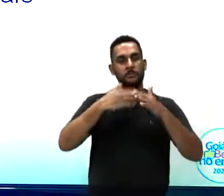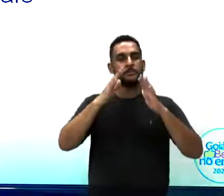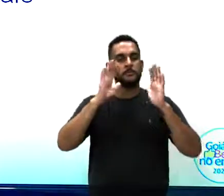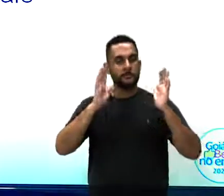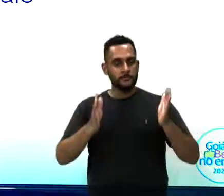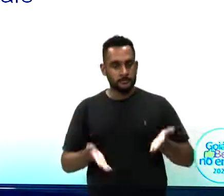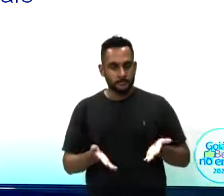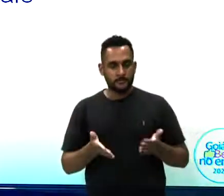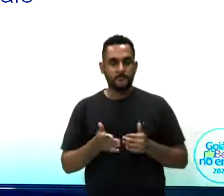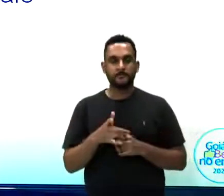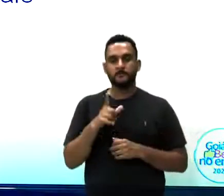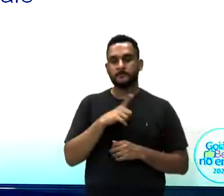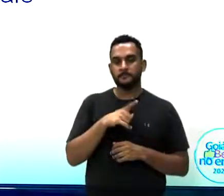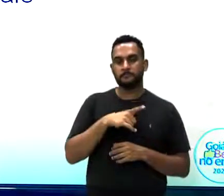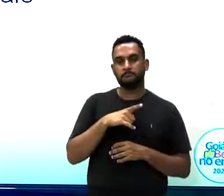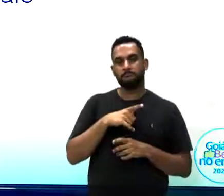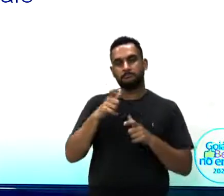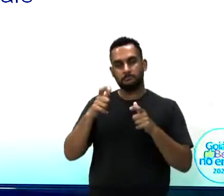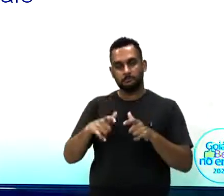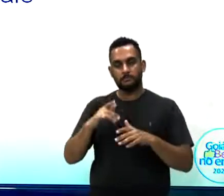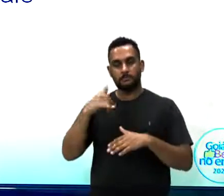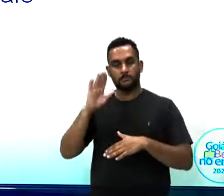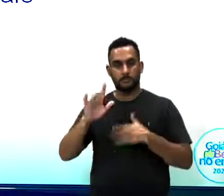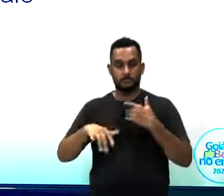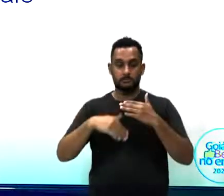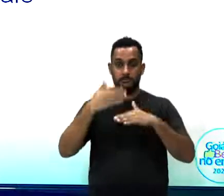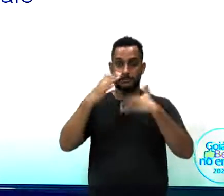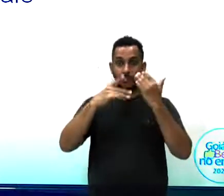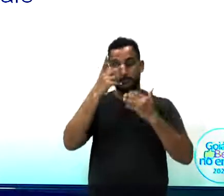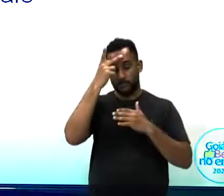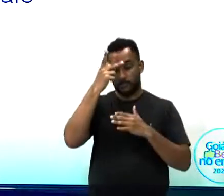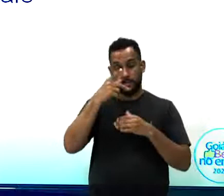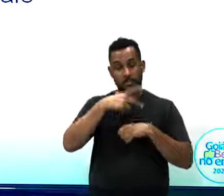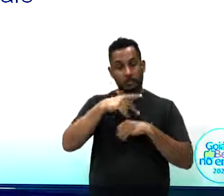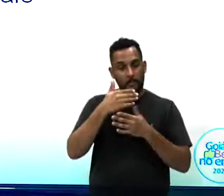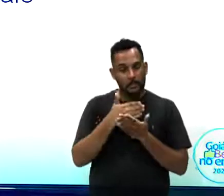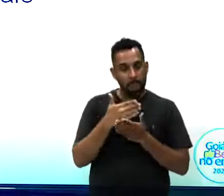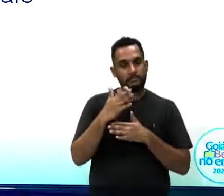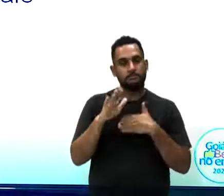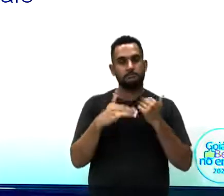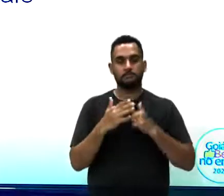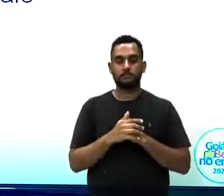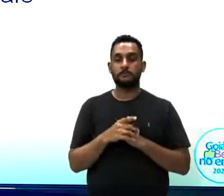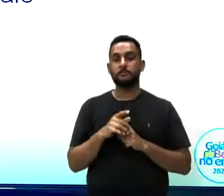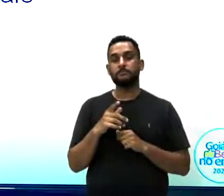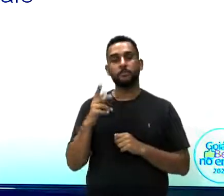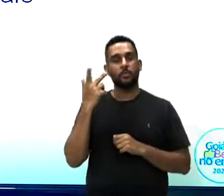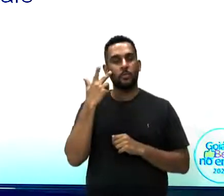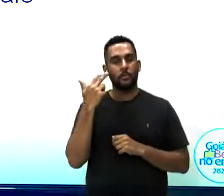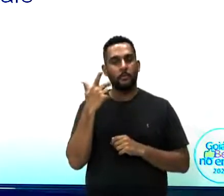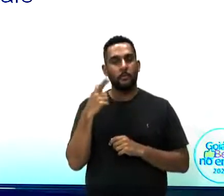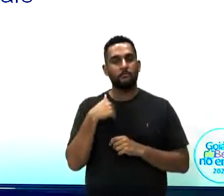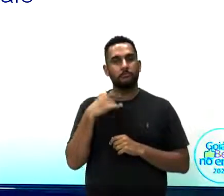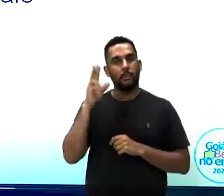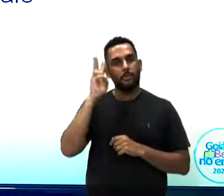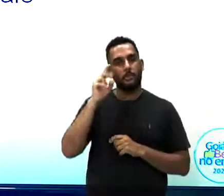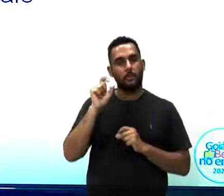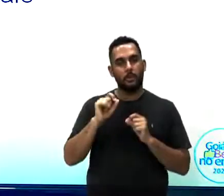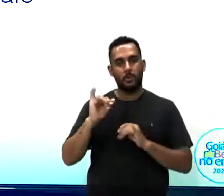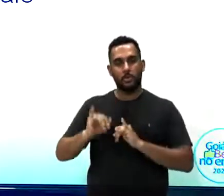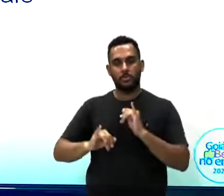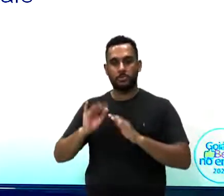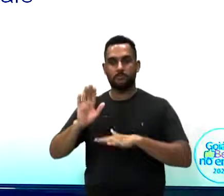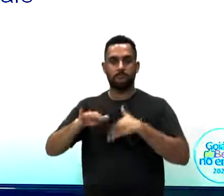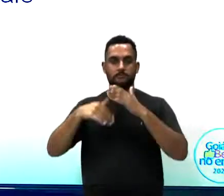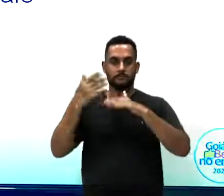e algumas zonas mais desenvolvidas de países emergentes. Elas são associadas ao processo de industrialização. Tem